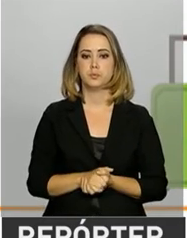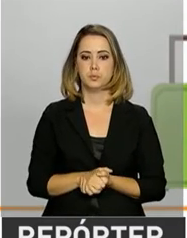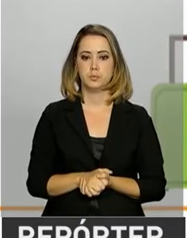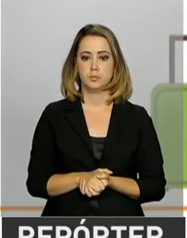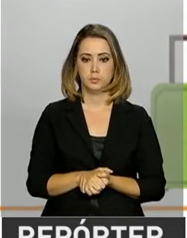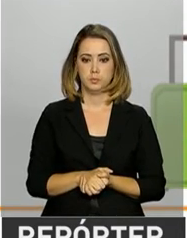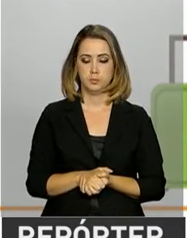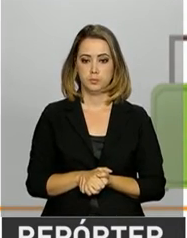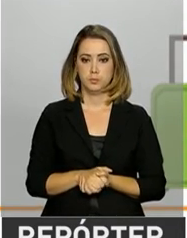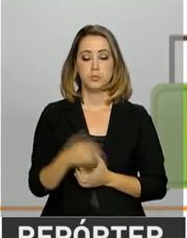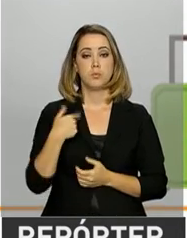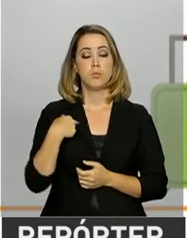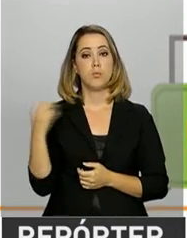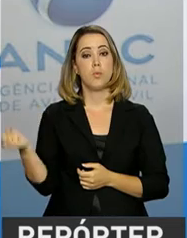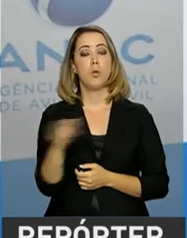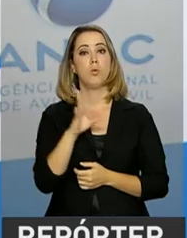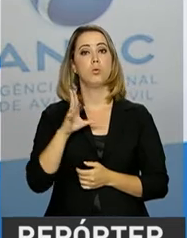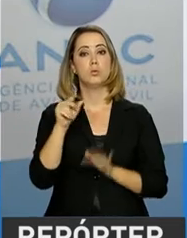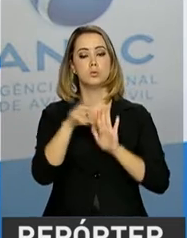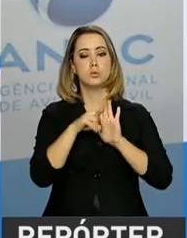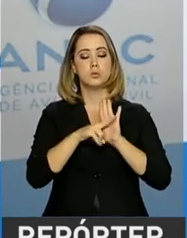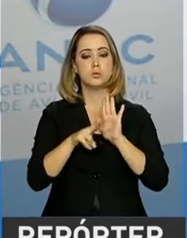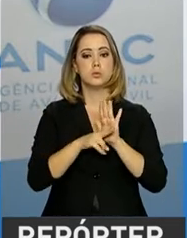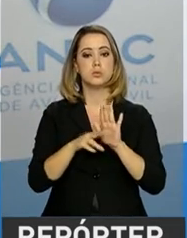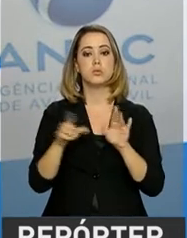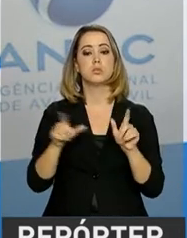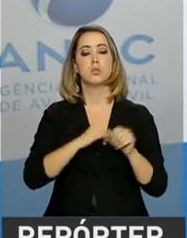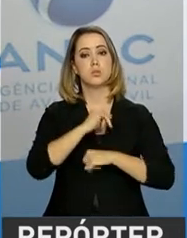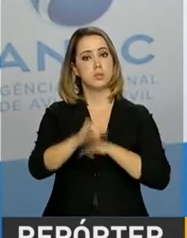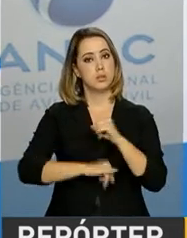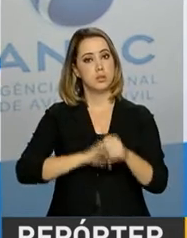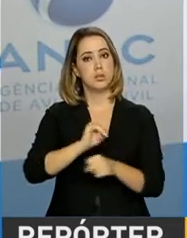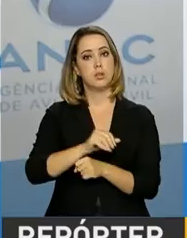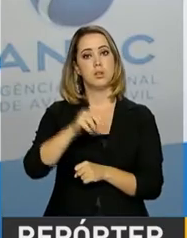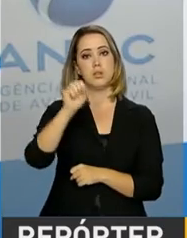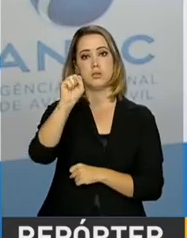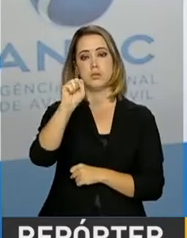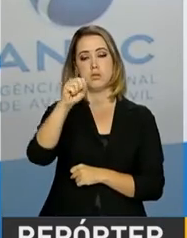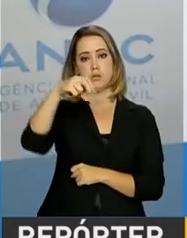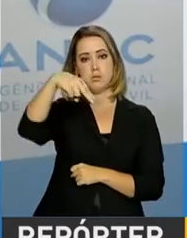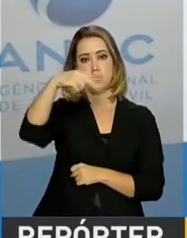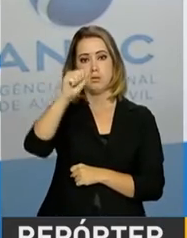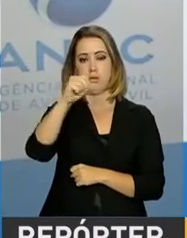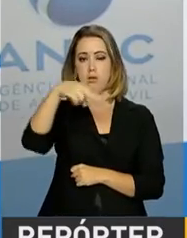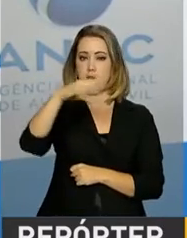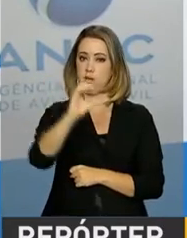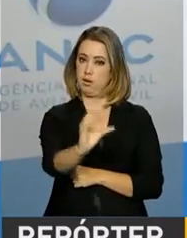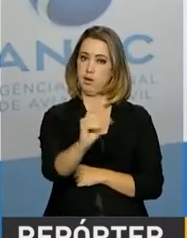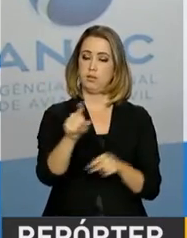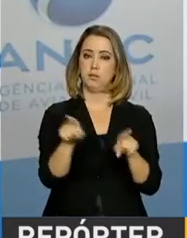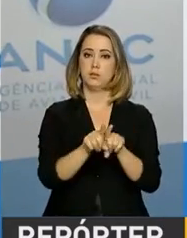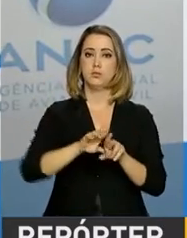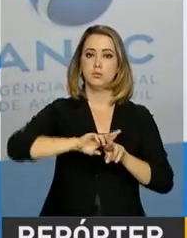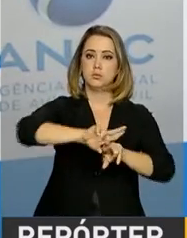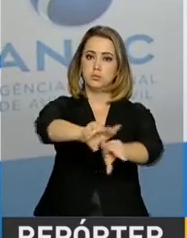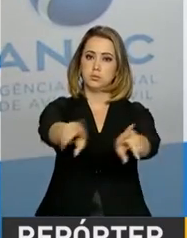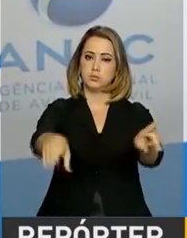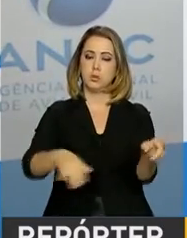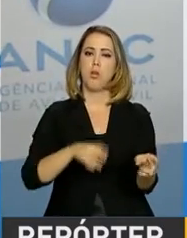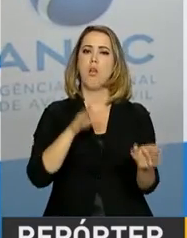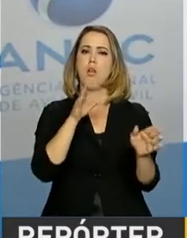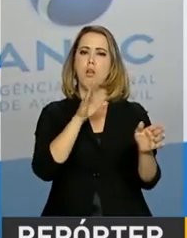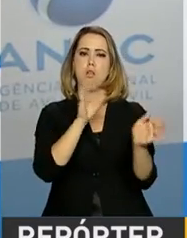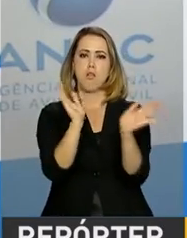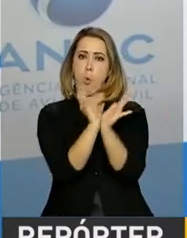campanha montou um site da máquina em santos transporte e deverão ser veiculados nas principais redes sociais dessa forma a